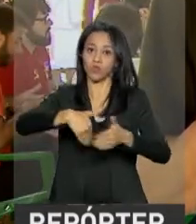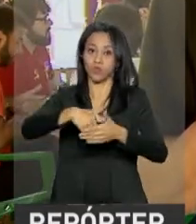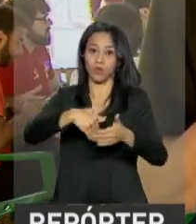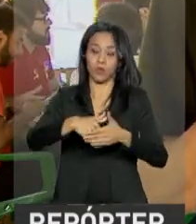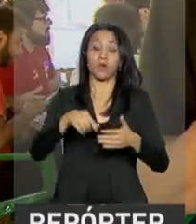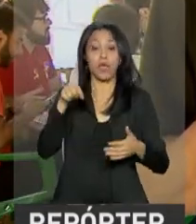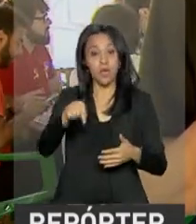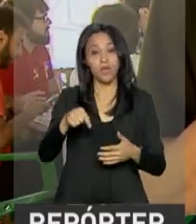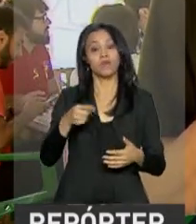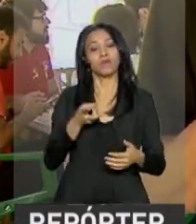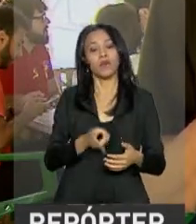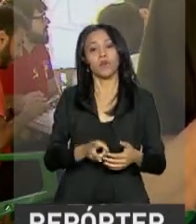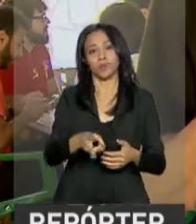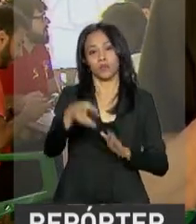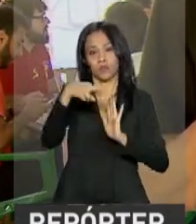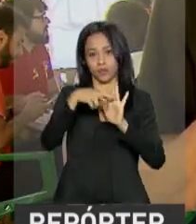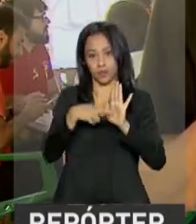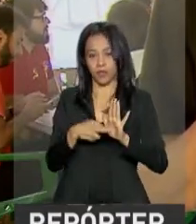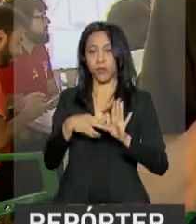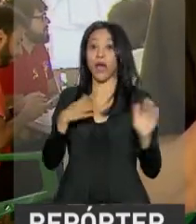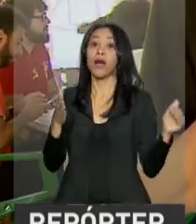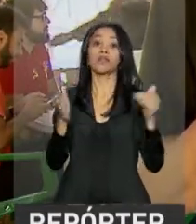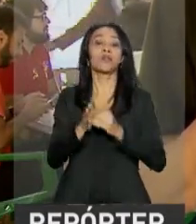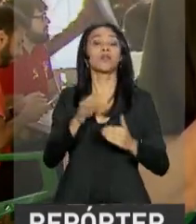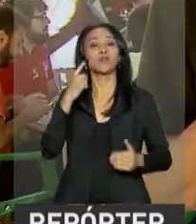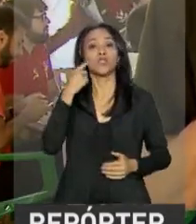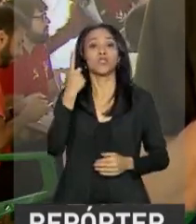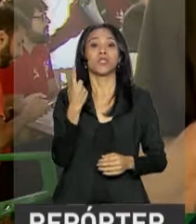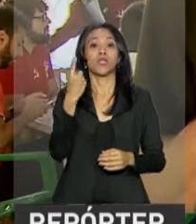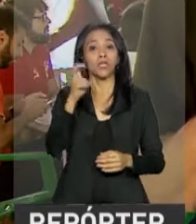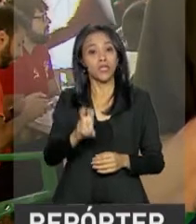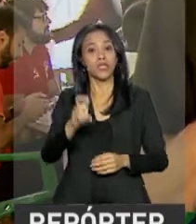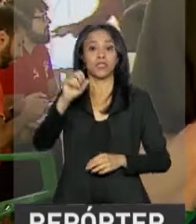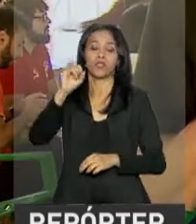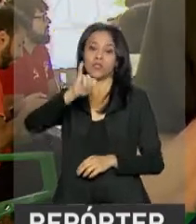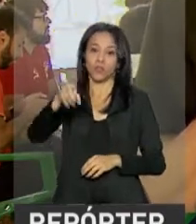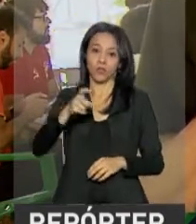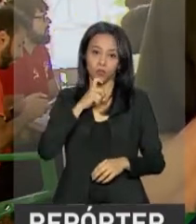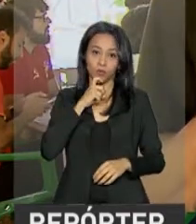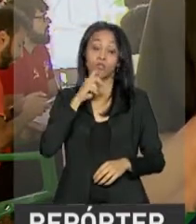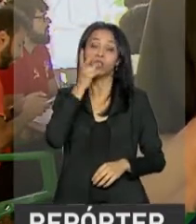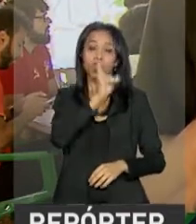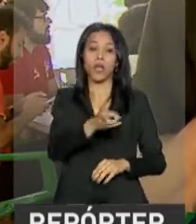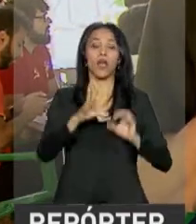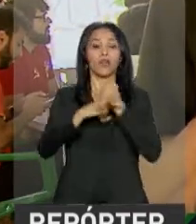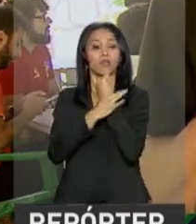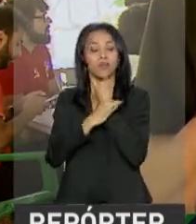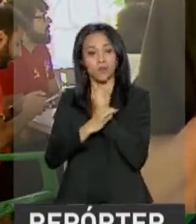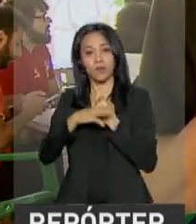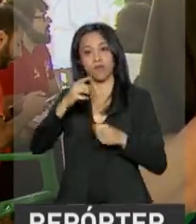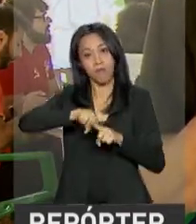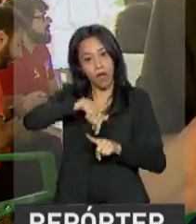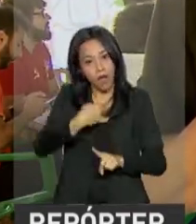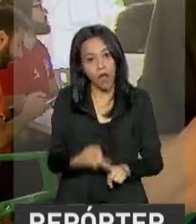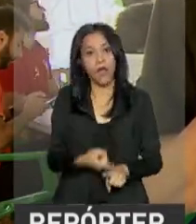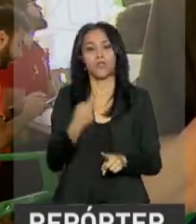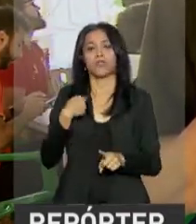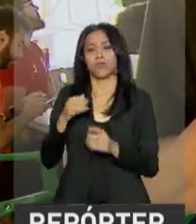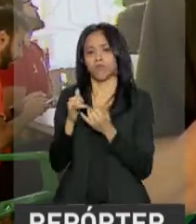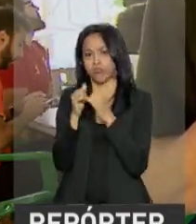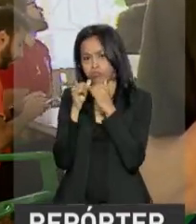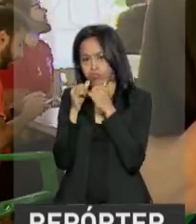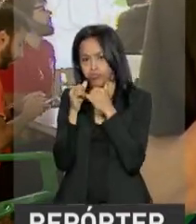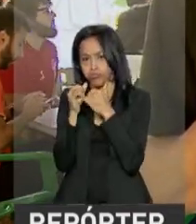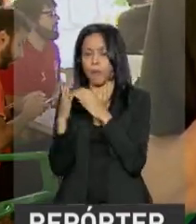se repetir no final da Copa, no dia 15 de julho. Além disso, foram garantidas mais unidades geradoras